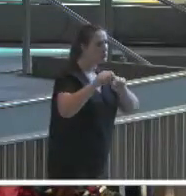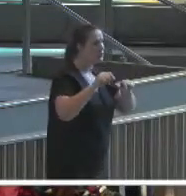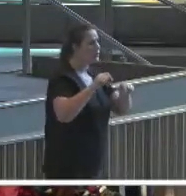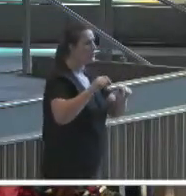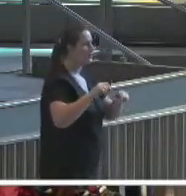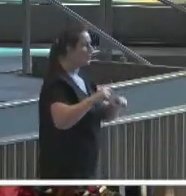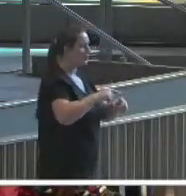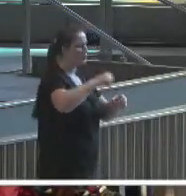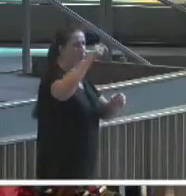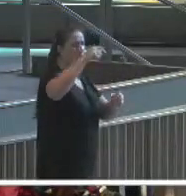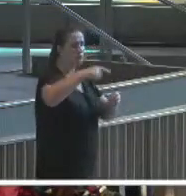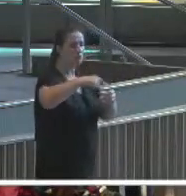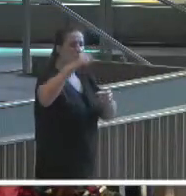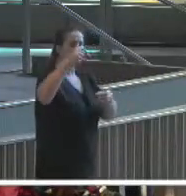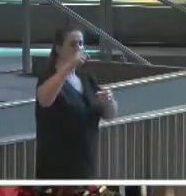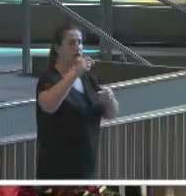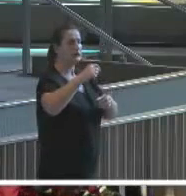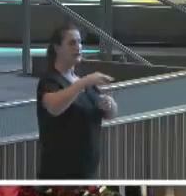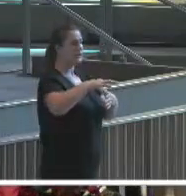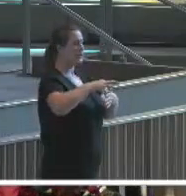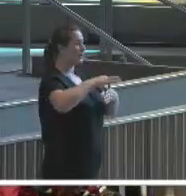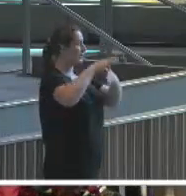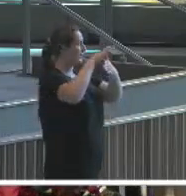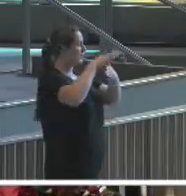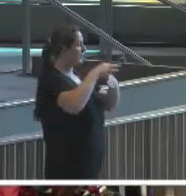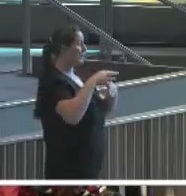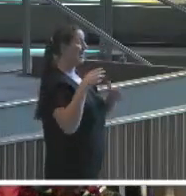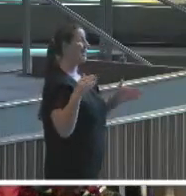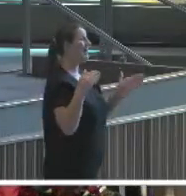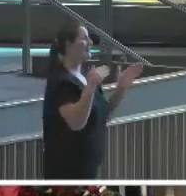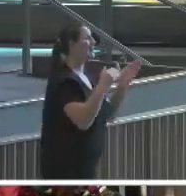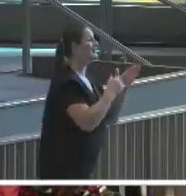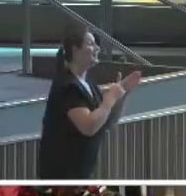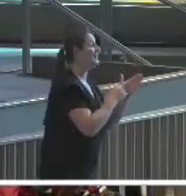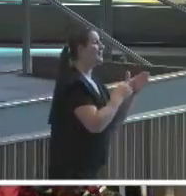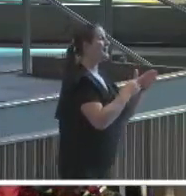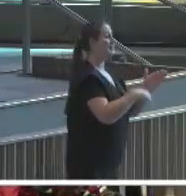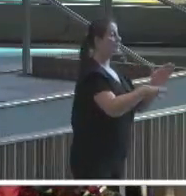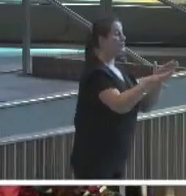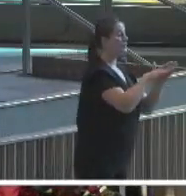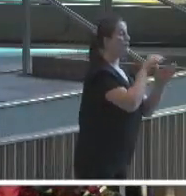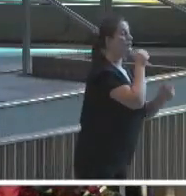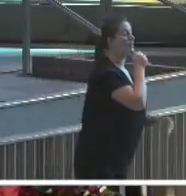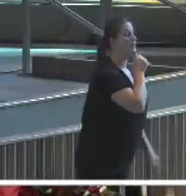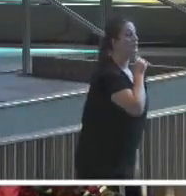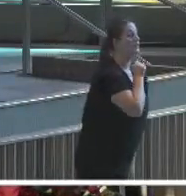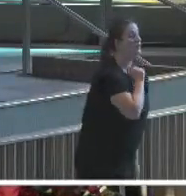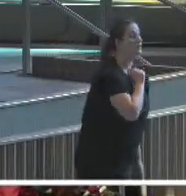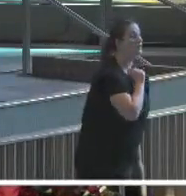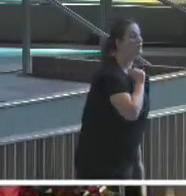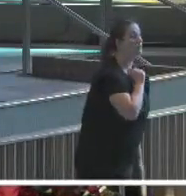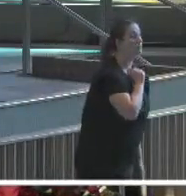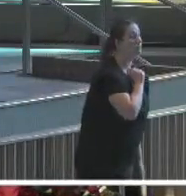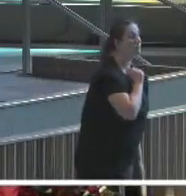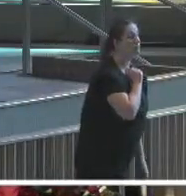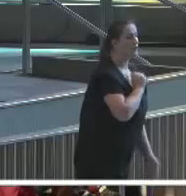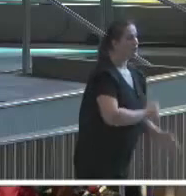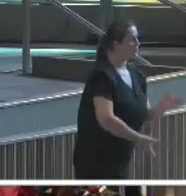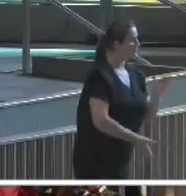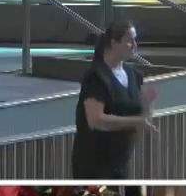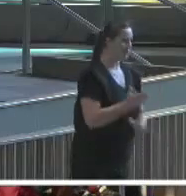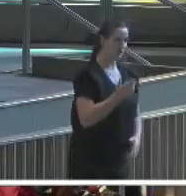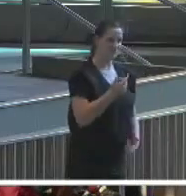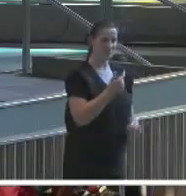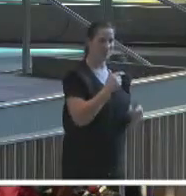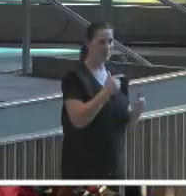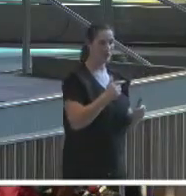das famílias, né, os líderes, os cabeças de família, até que chegou em Acã. E aí não tinha como fugir, porque Deus